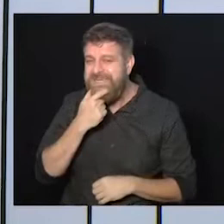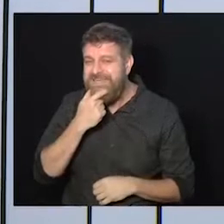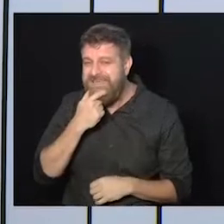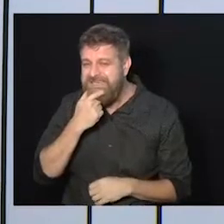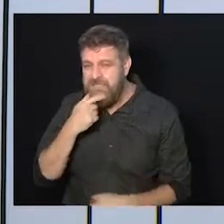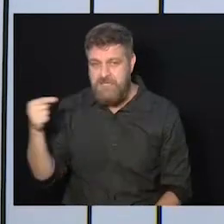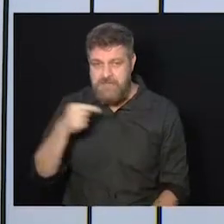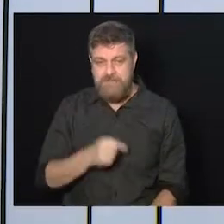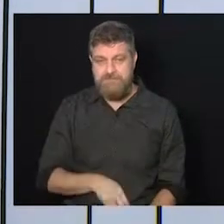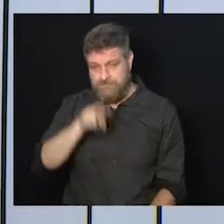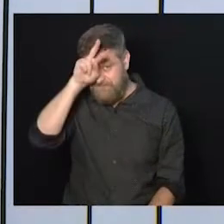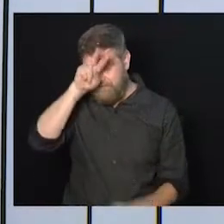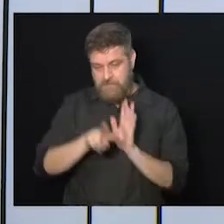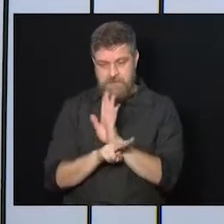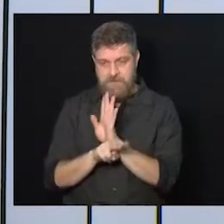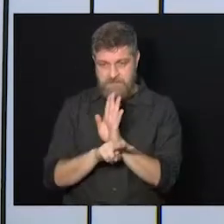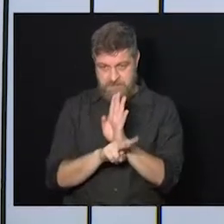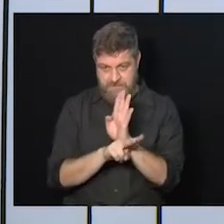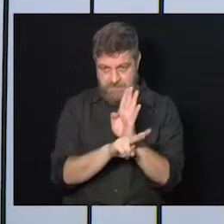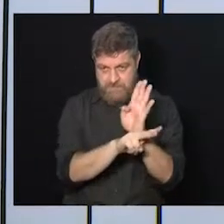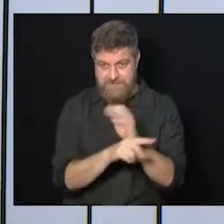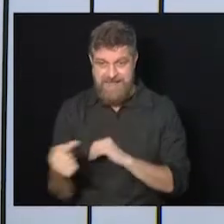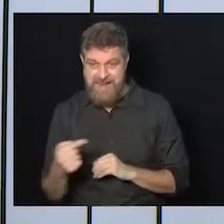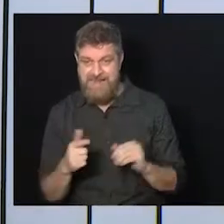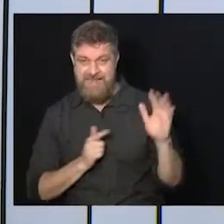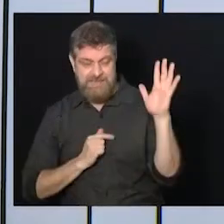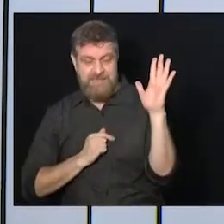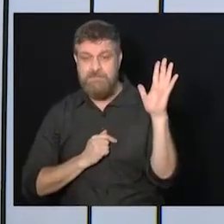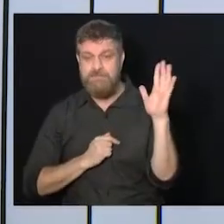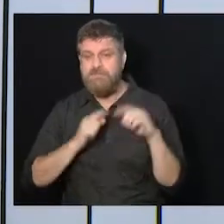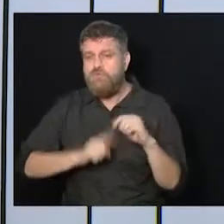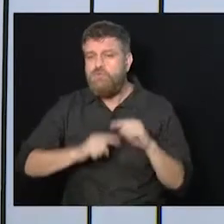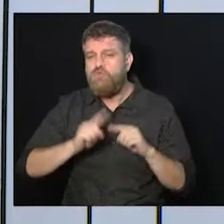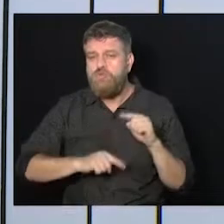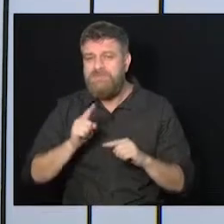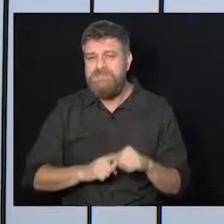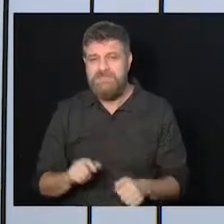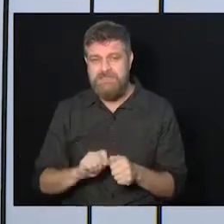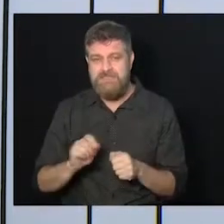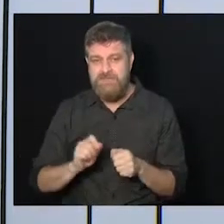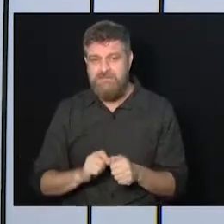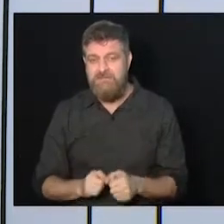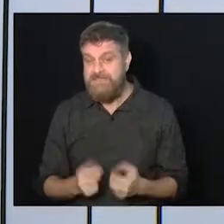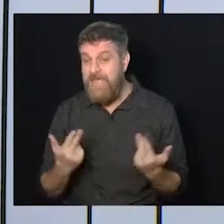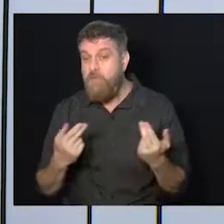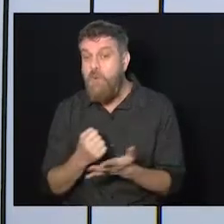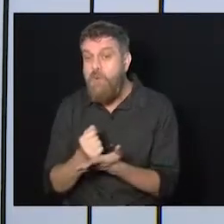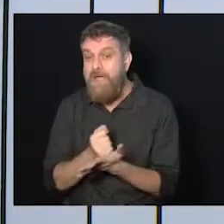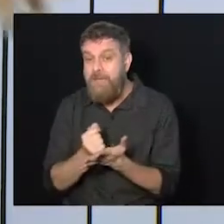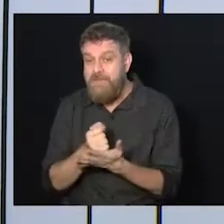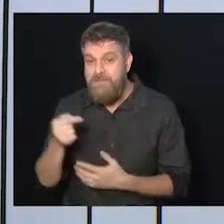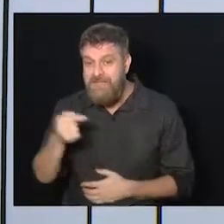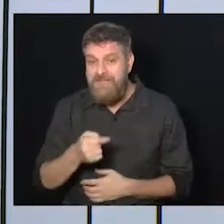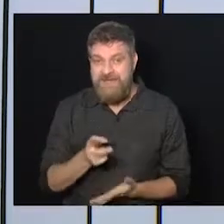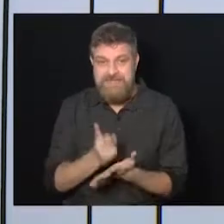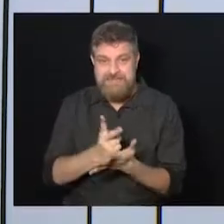uma glândula que chama glândula metapleural, que ela produz uma substância antisséptica e antibiótica, porque ela vive no